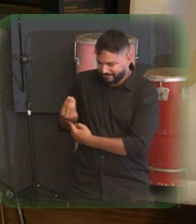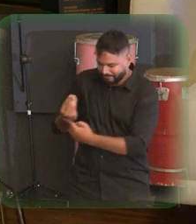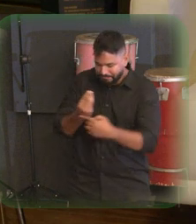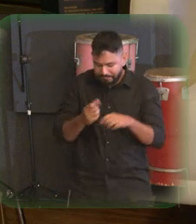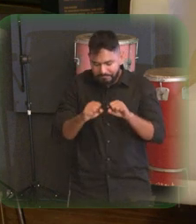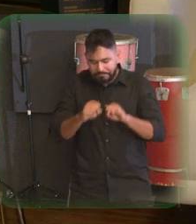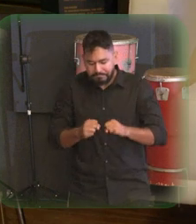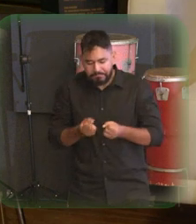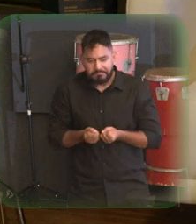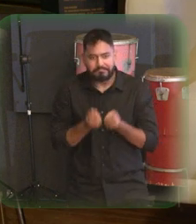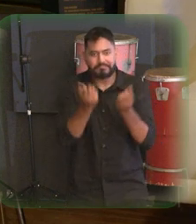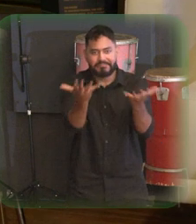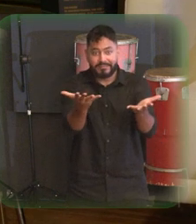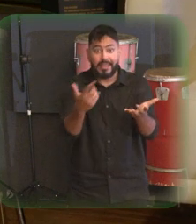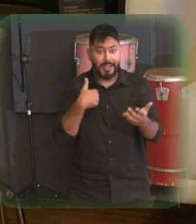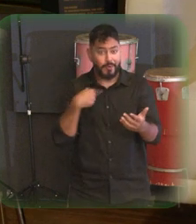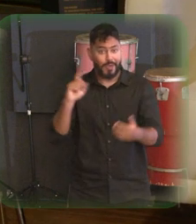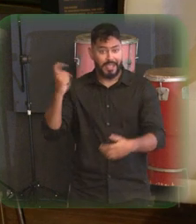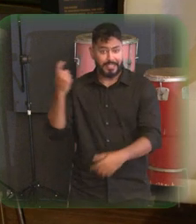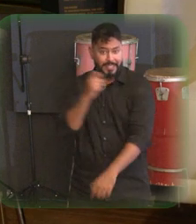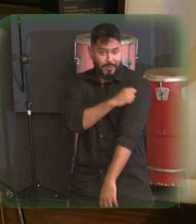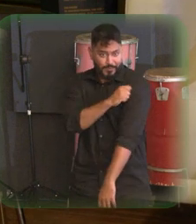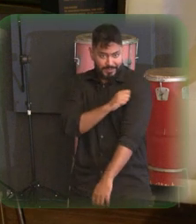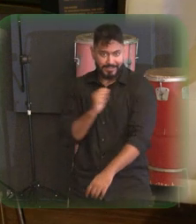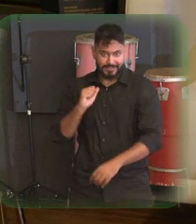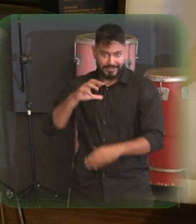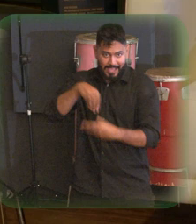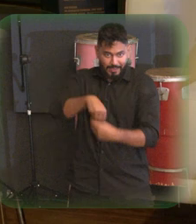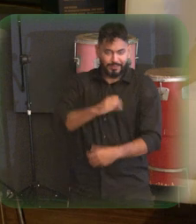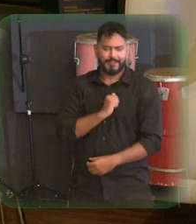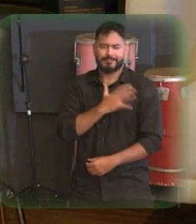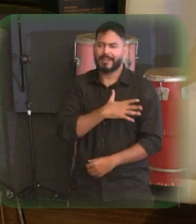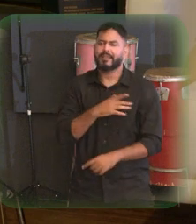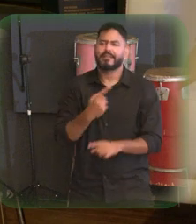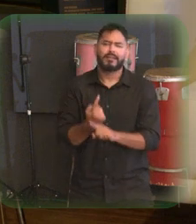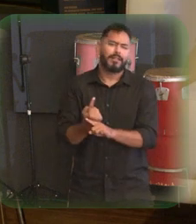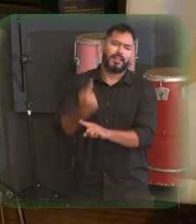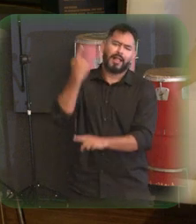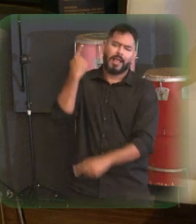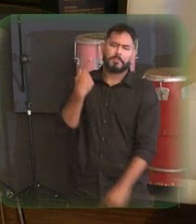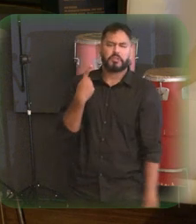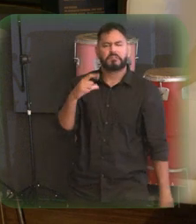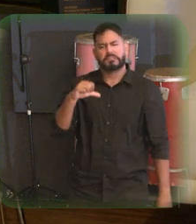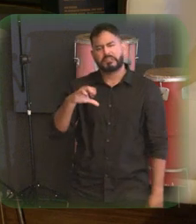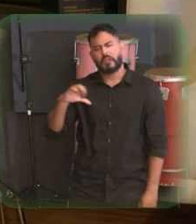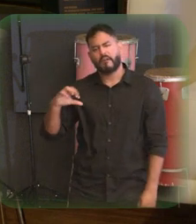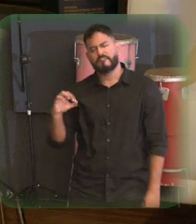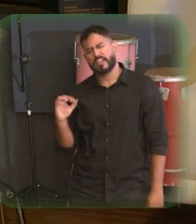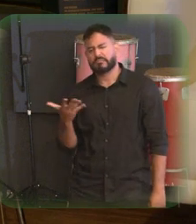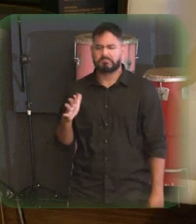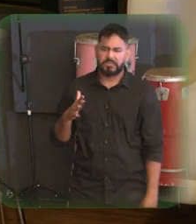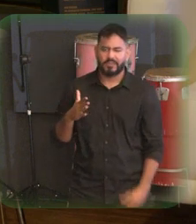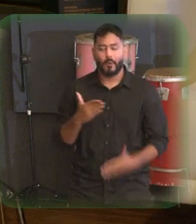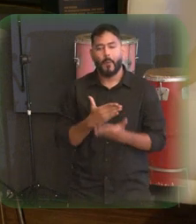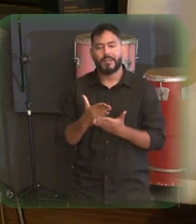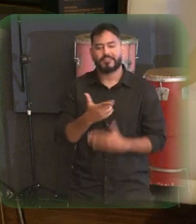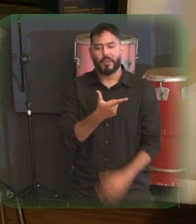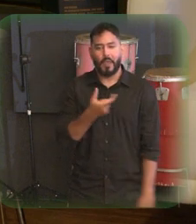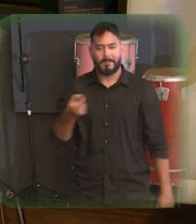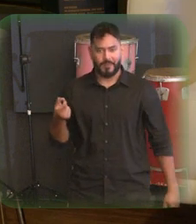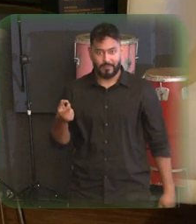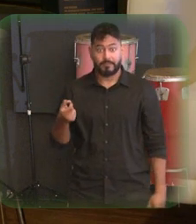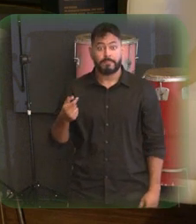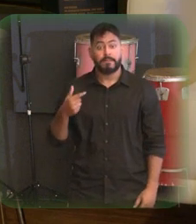de vida, né, que eu sou egressa do IFPE, e ainda no final da década de 90 e início dos anos 2000, eu